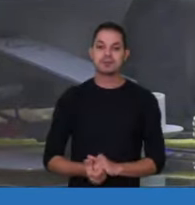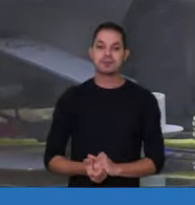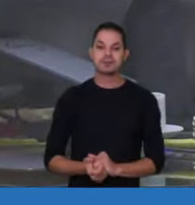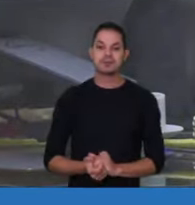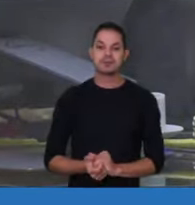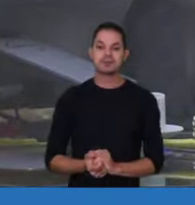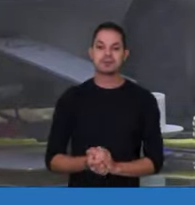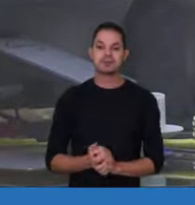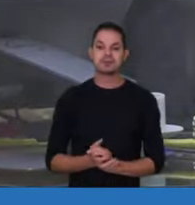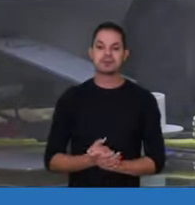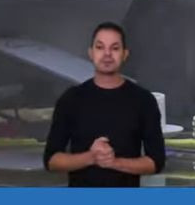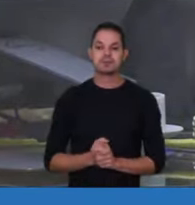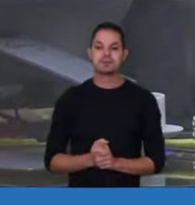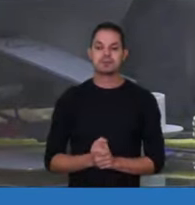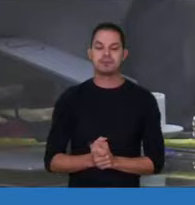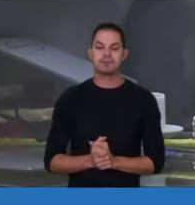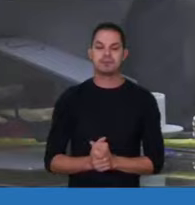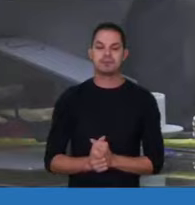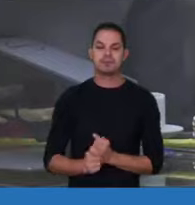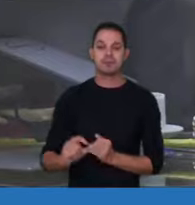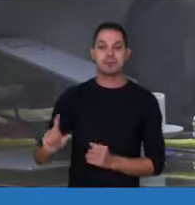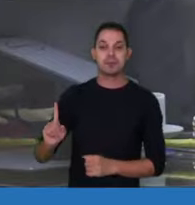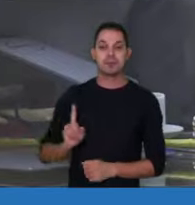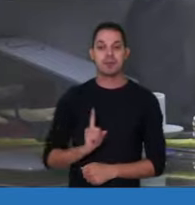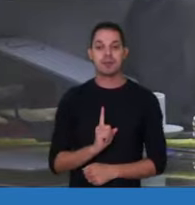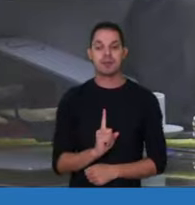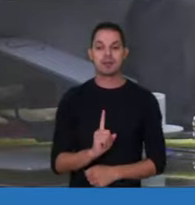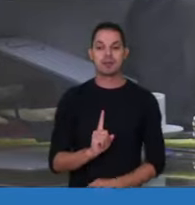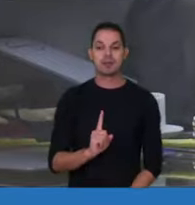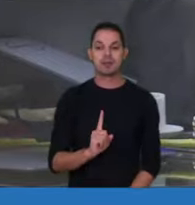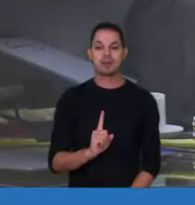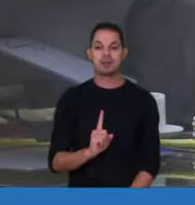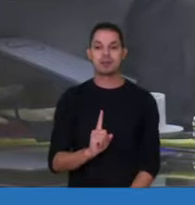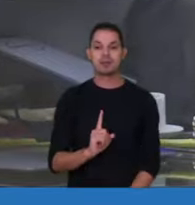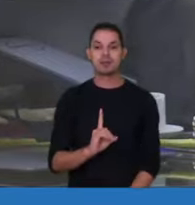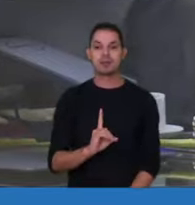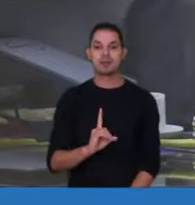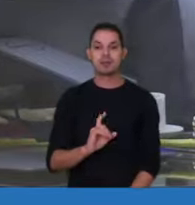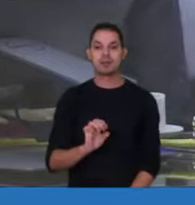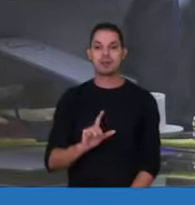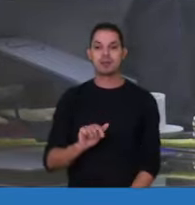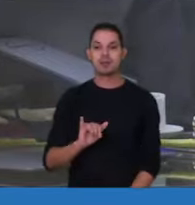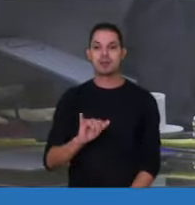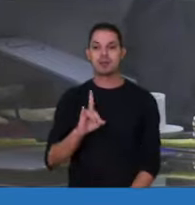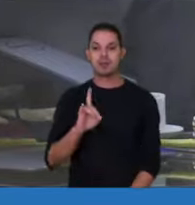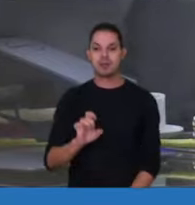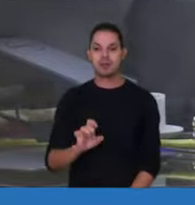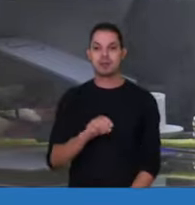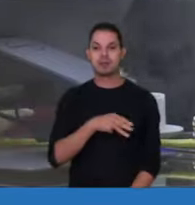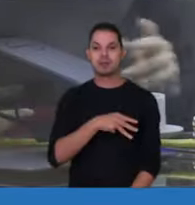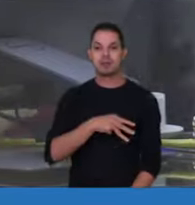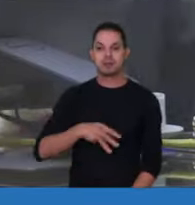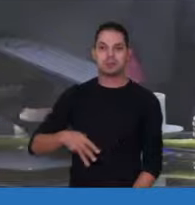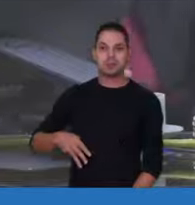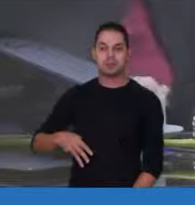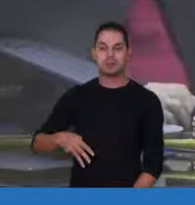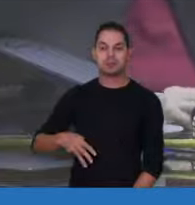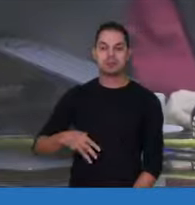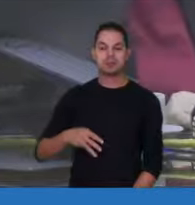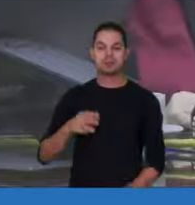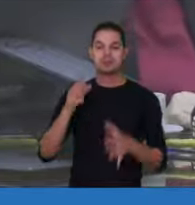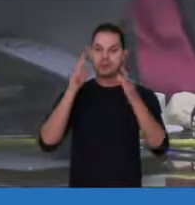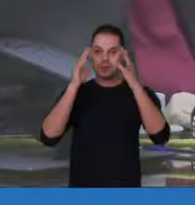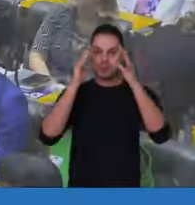para a tribuna, registrar a presença de Delaide Miranda Arantes, ministra do Tribunal